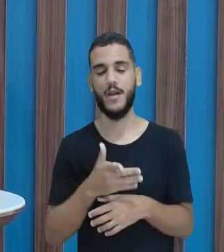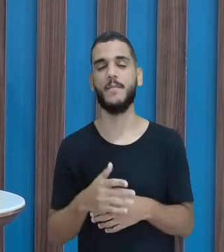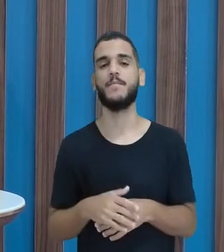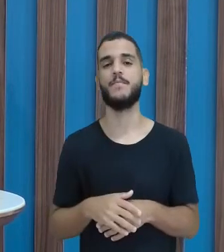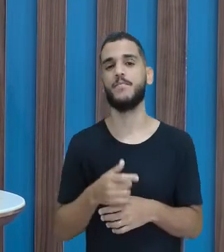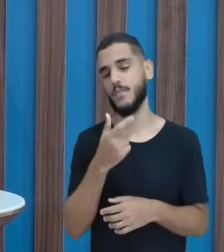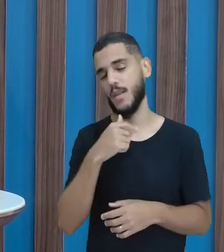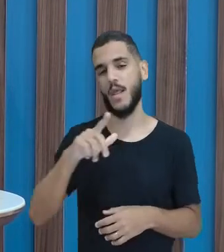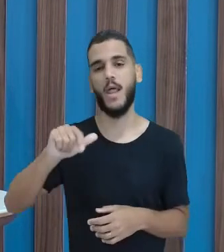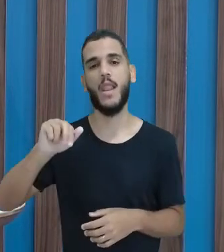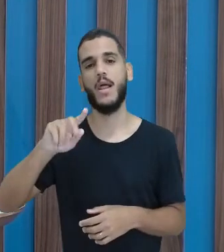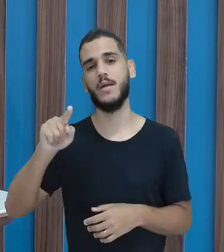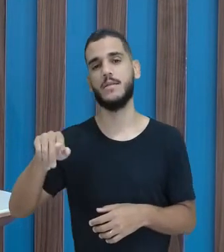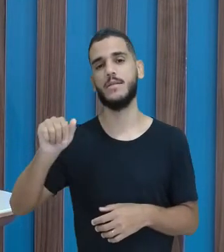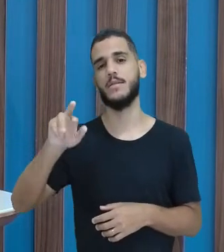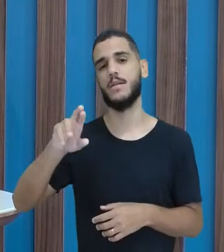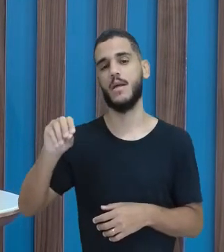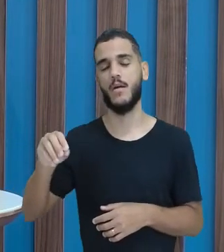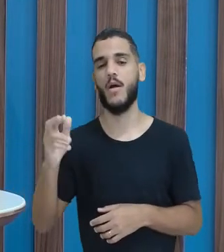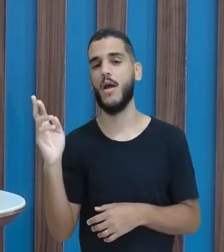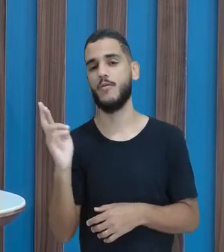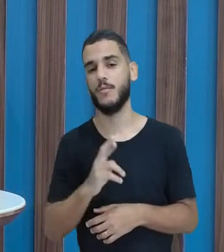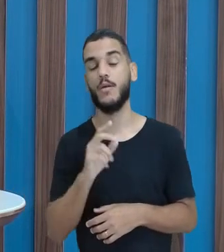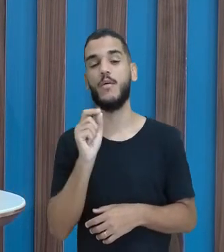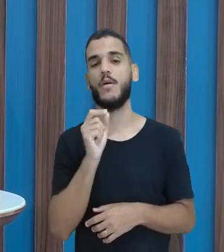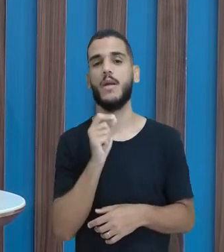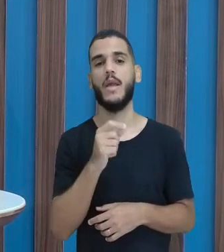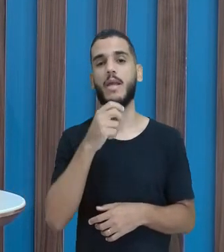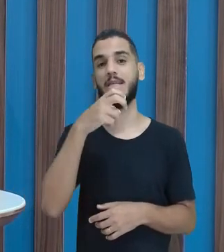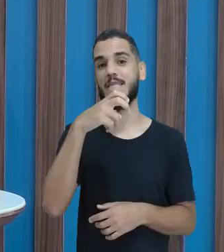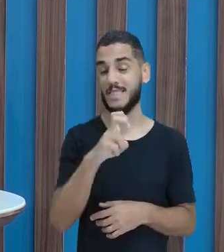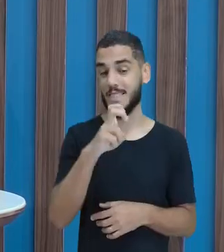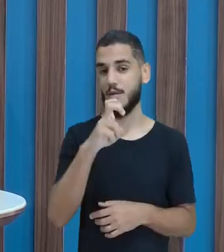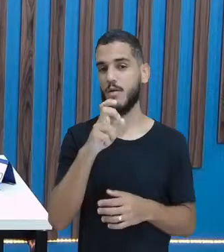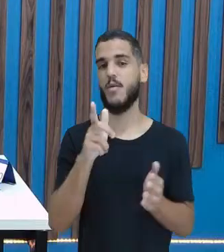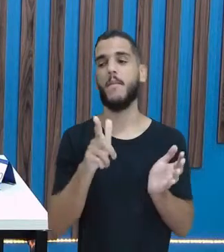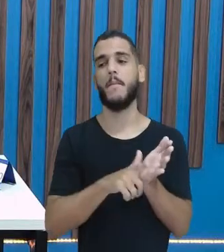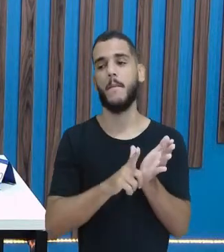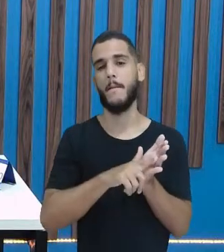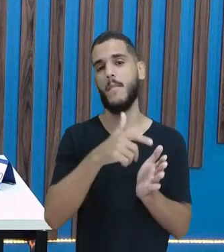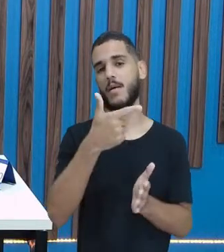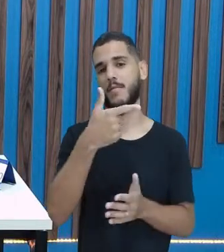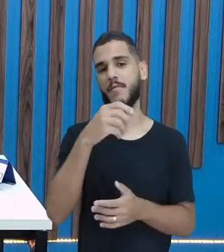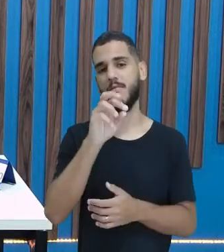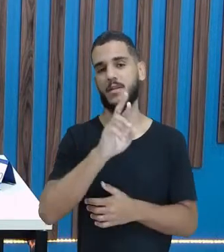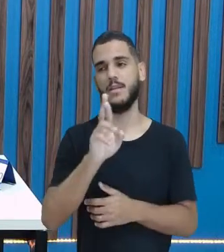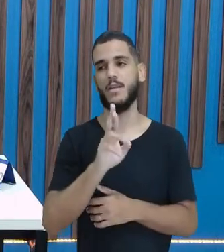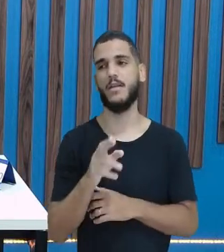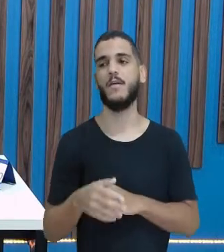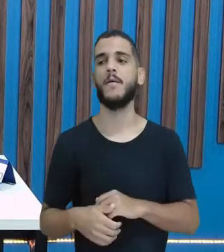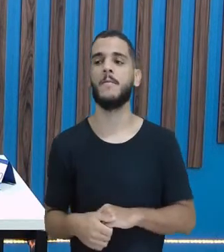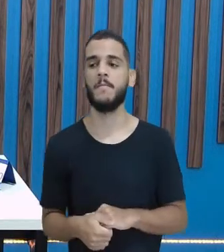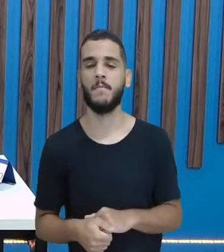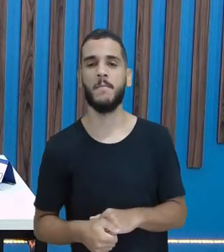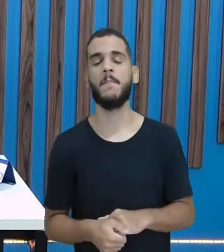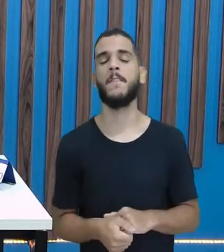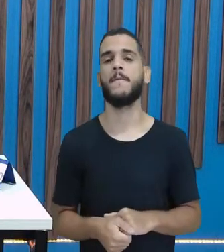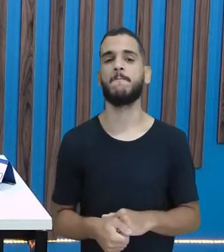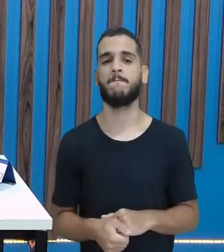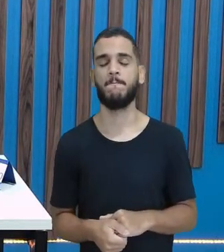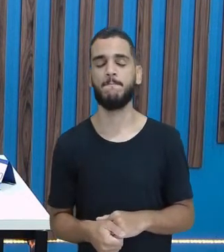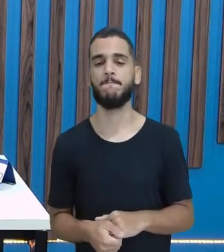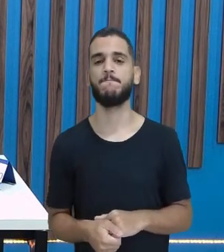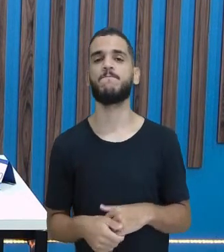Lázaro falou que são 5 cédulas de R$ 20. 5 cédulas de R$ 20. Olha aí para o